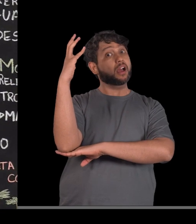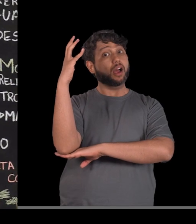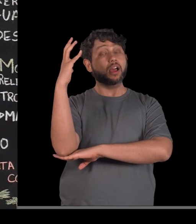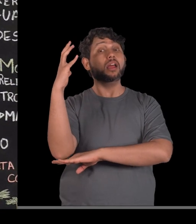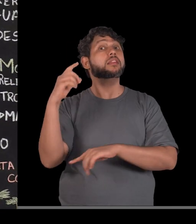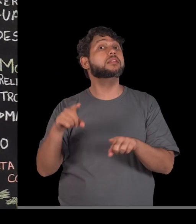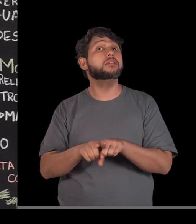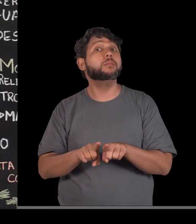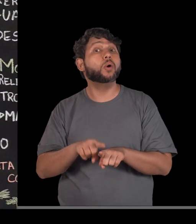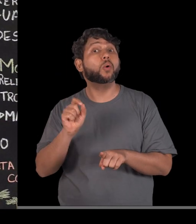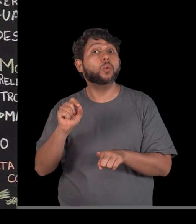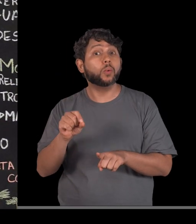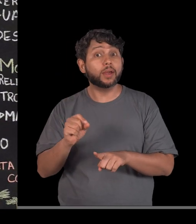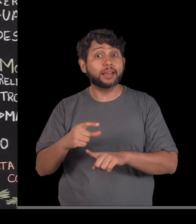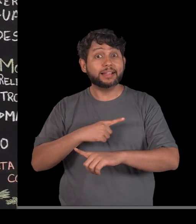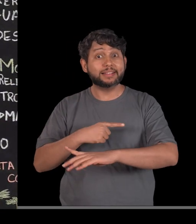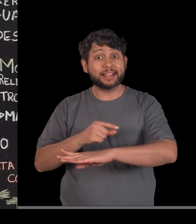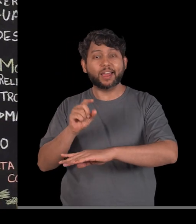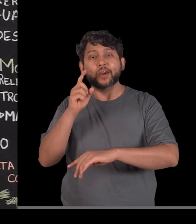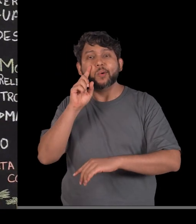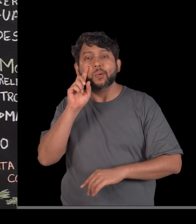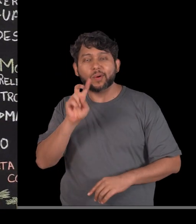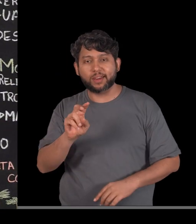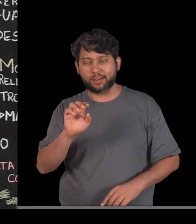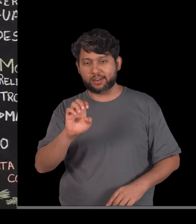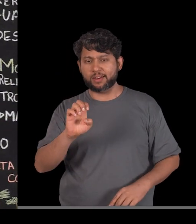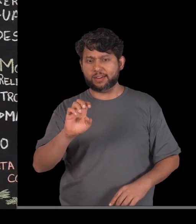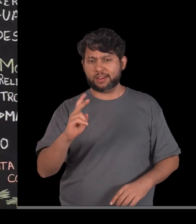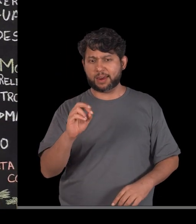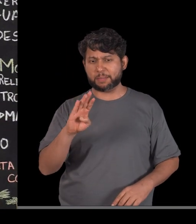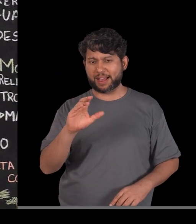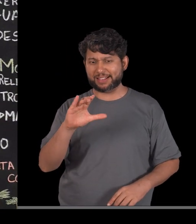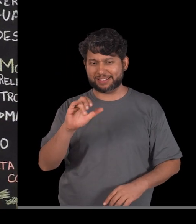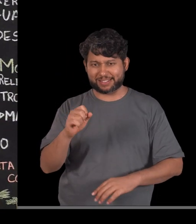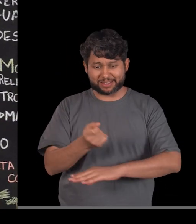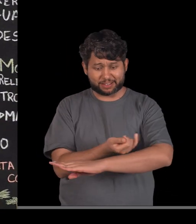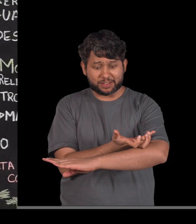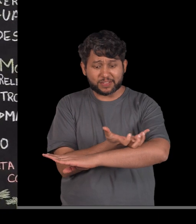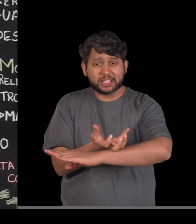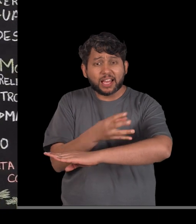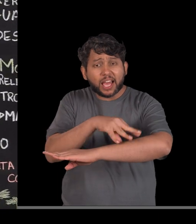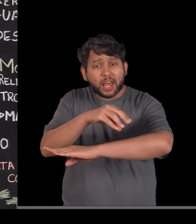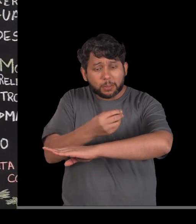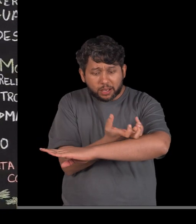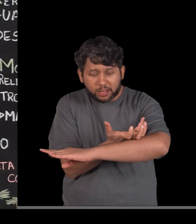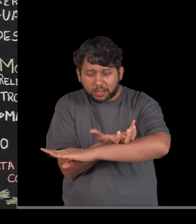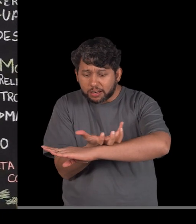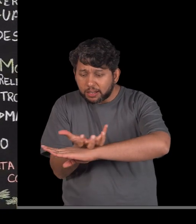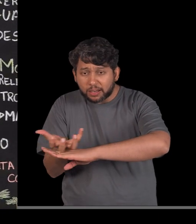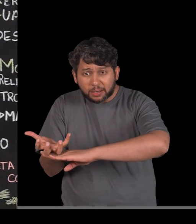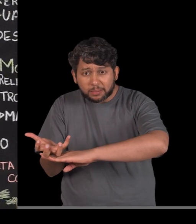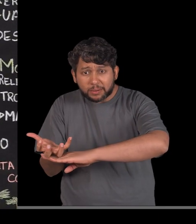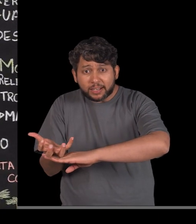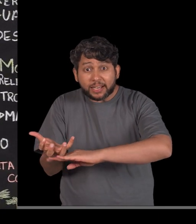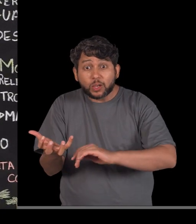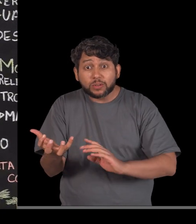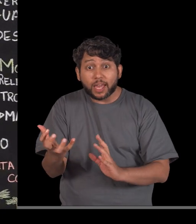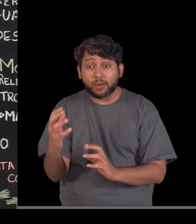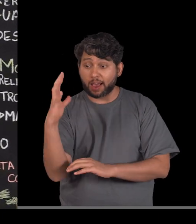arbórea, eu tenho vegetação herbácea, que é aquela vegetação rala, gramínea, e eu tenho pequenas